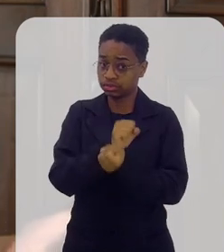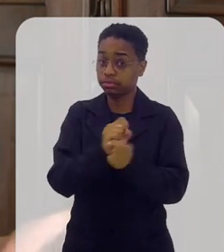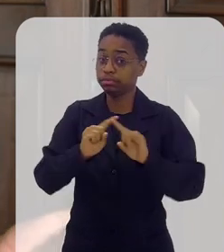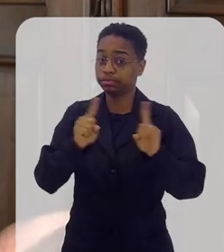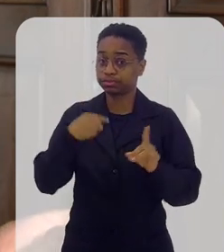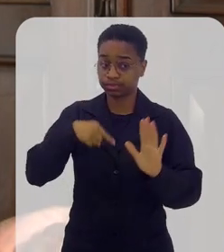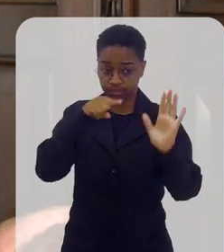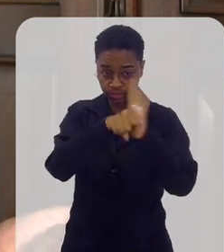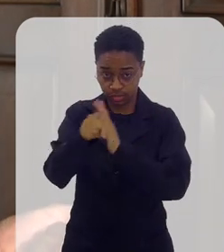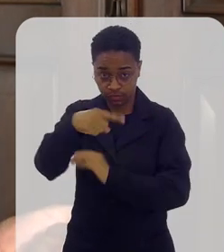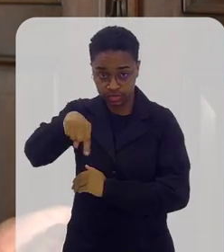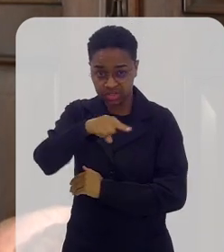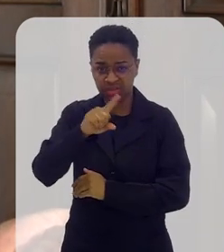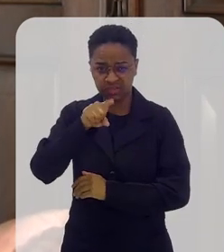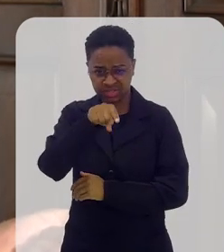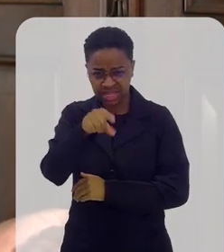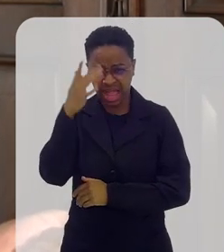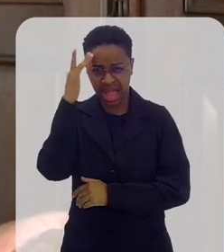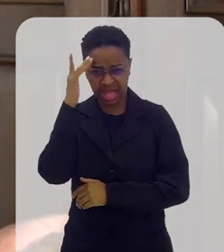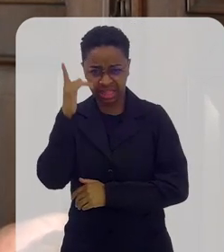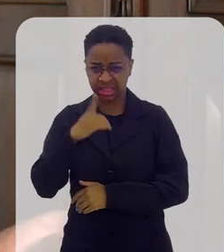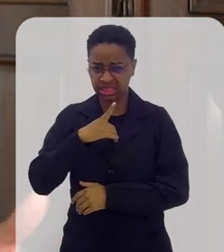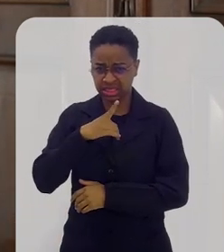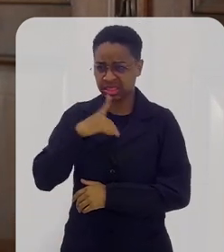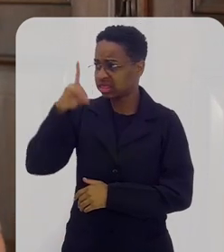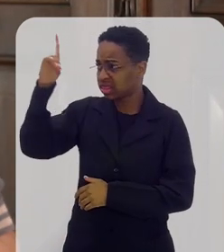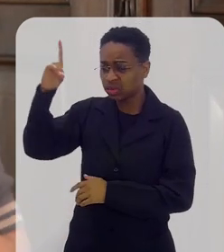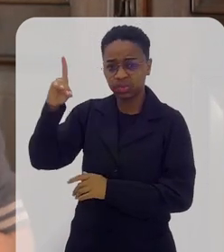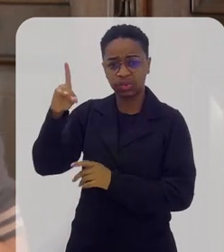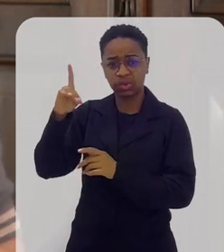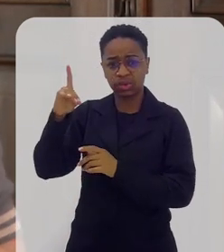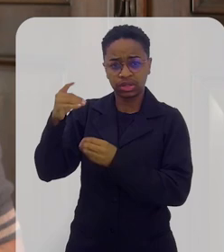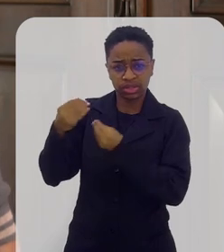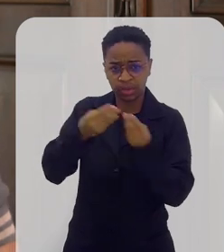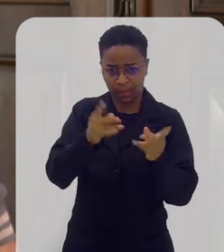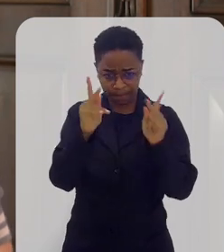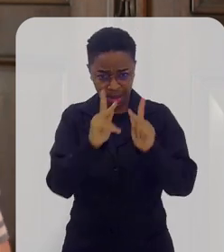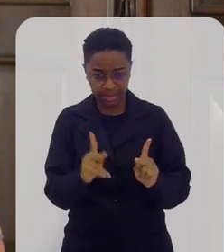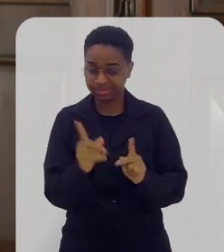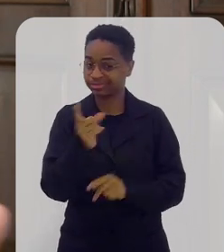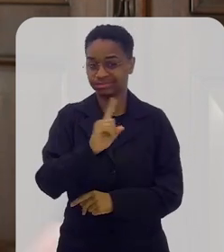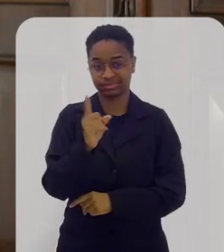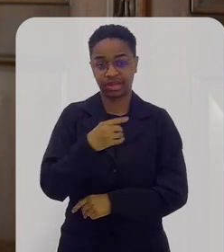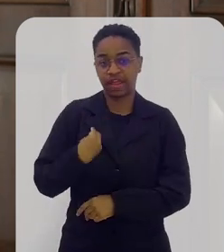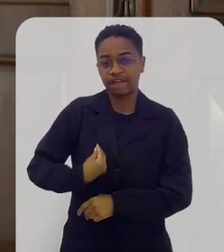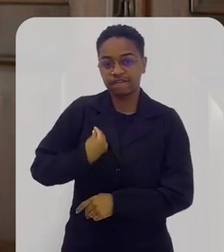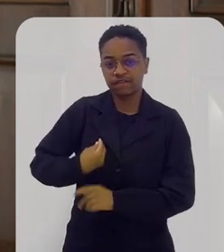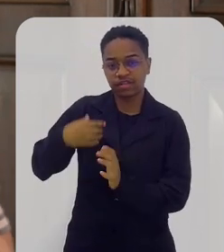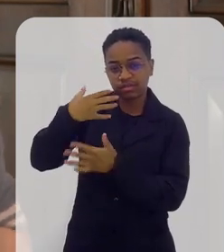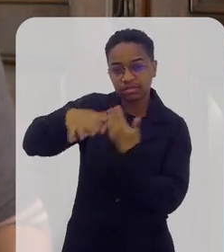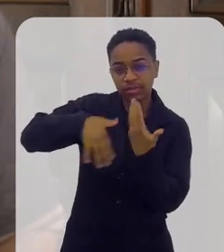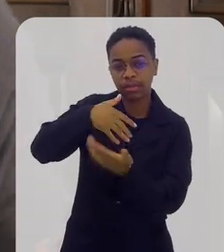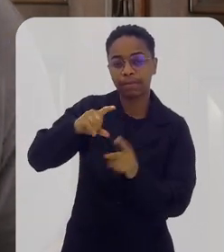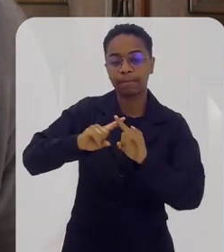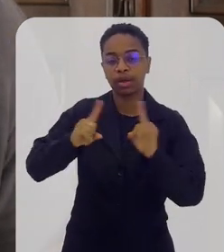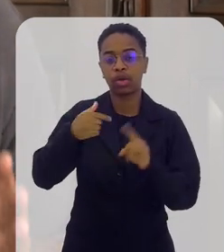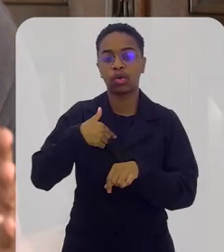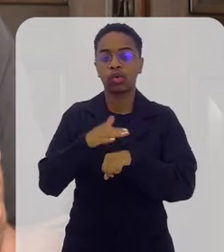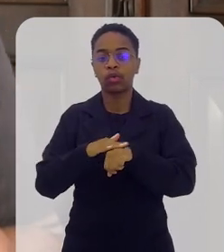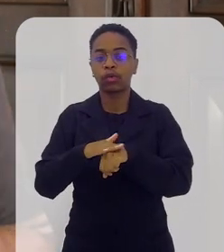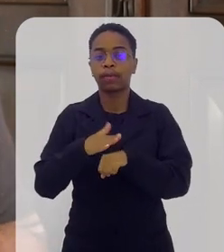ele. Você acha que ele teve paz no coração? A vida dele virou uma tormenta. Mas dentro do carro, conversando com a minha mulher